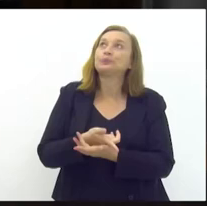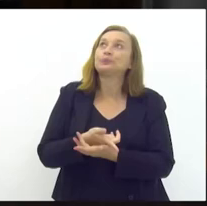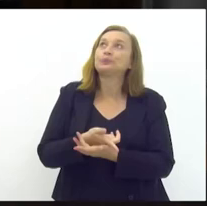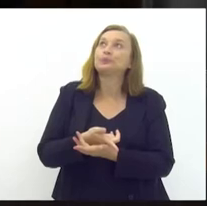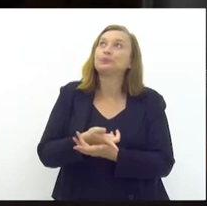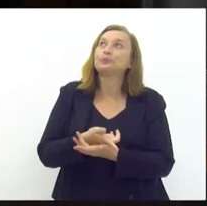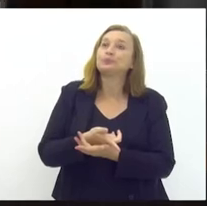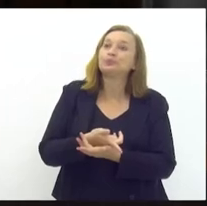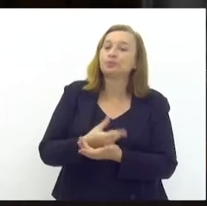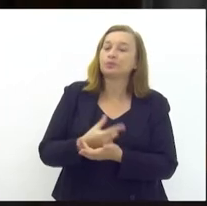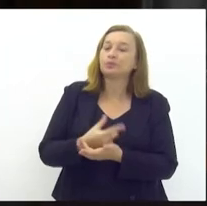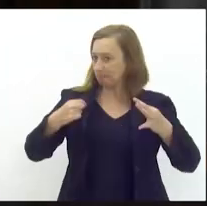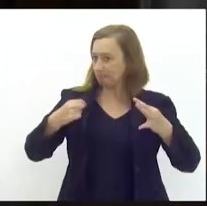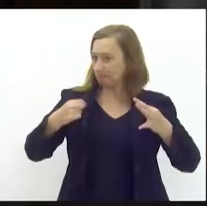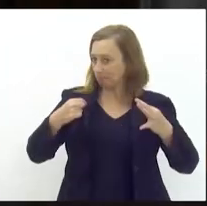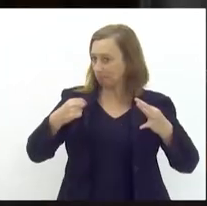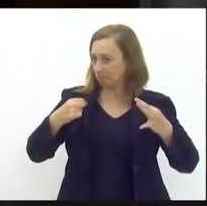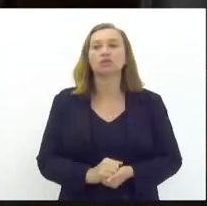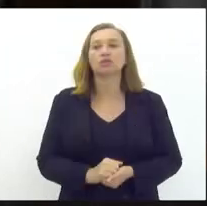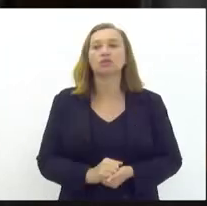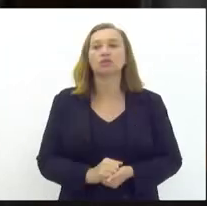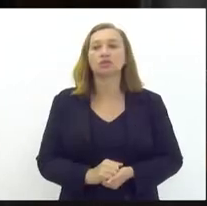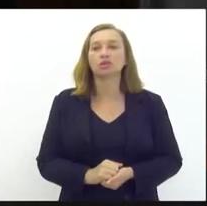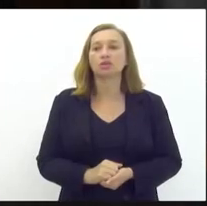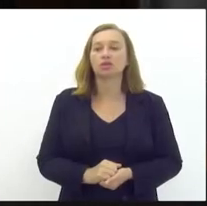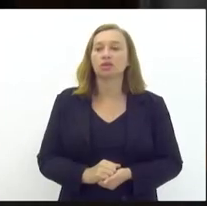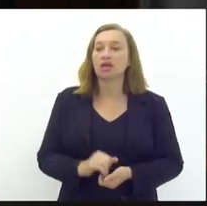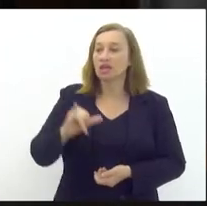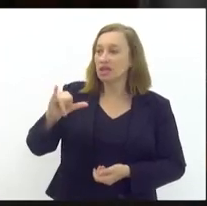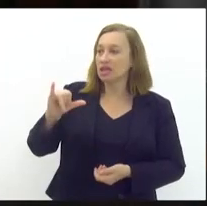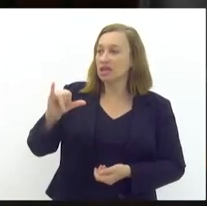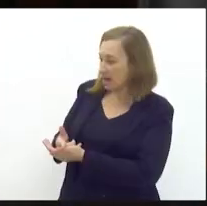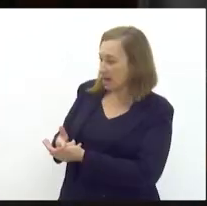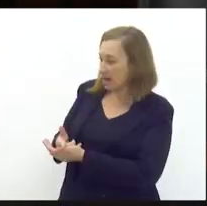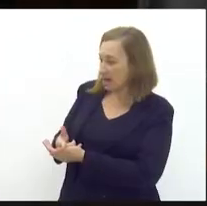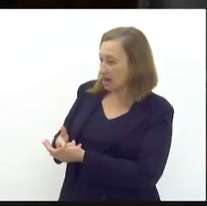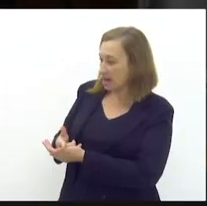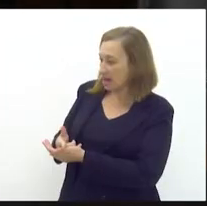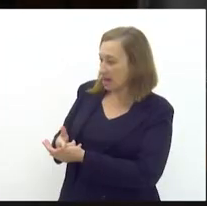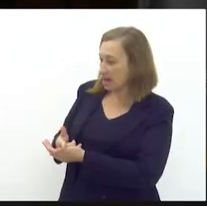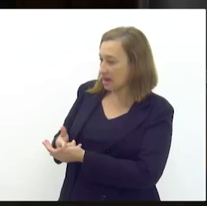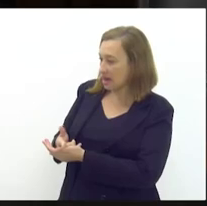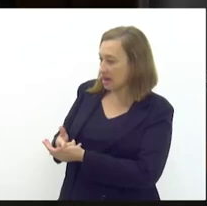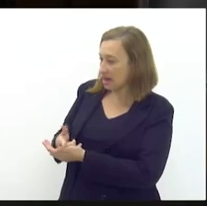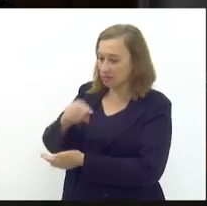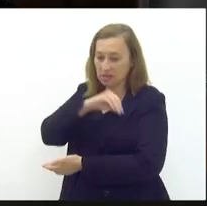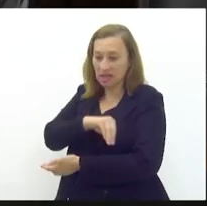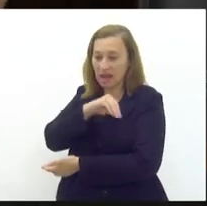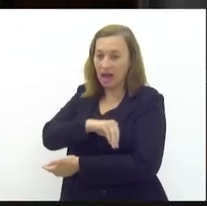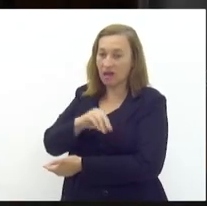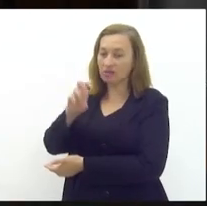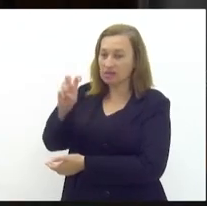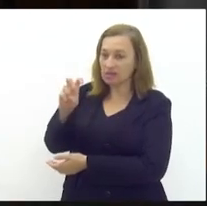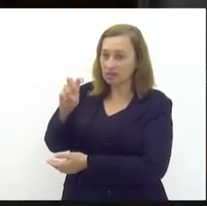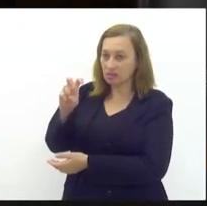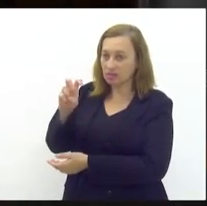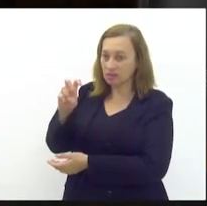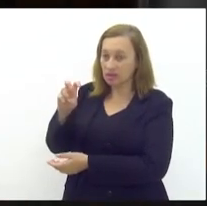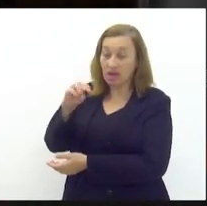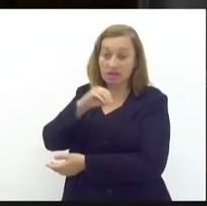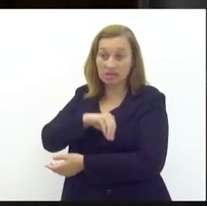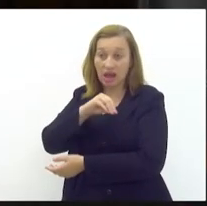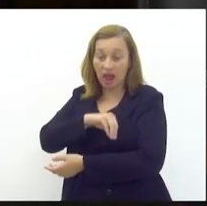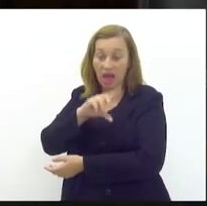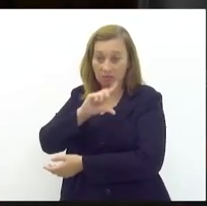uma camisa o mesmo ICMS paga uma pessoa que tem uma renda de cinco salários mínimos vai pagar